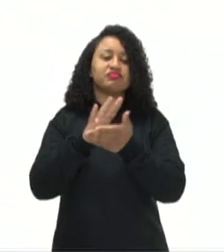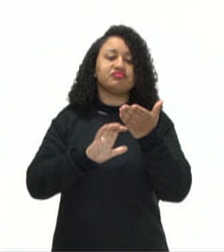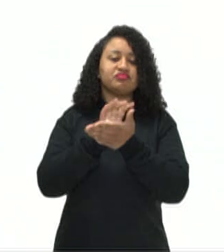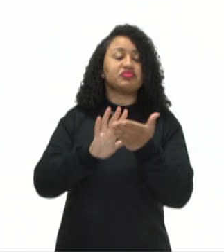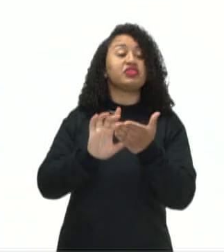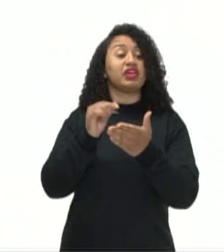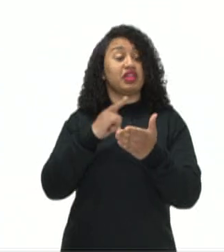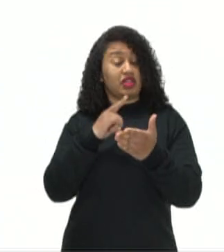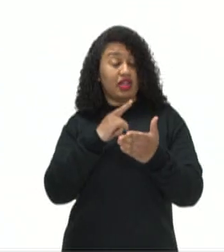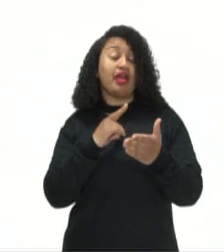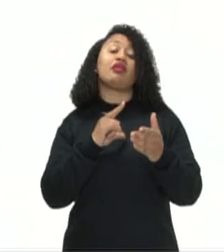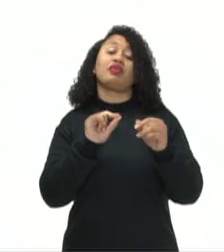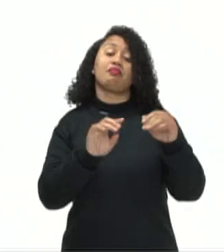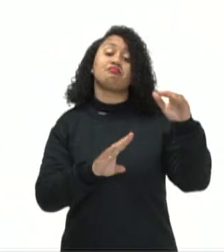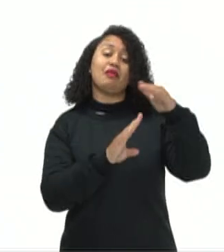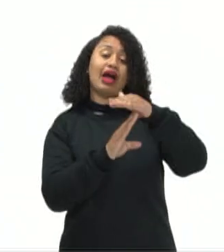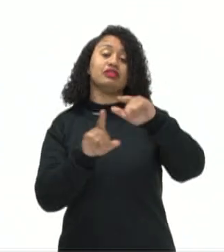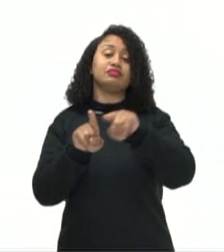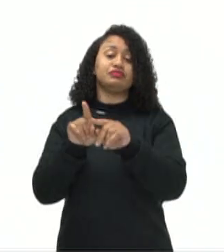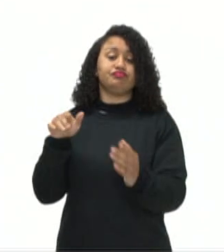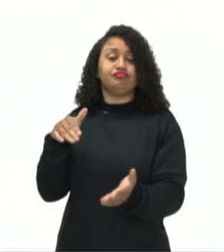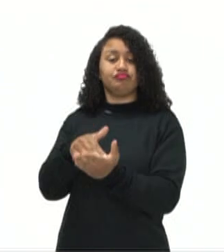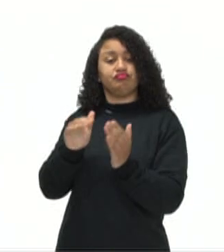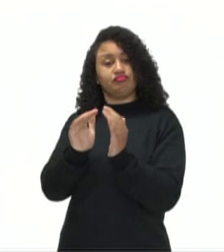máximo e o mínimo de uma função quadrática.